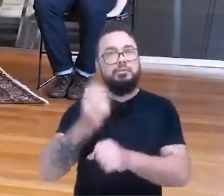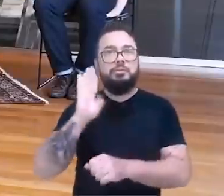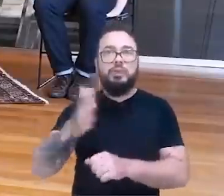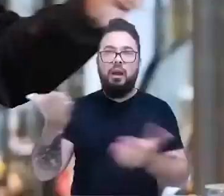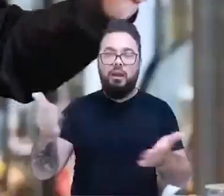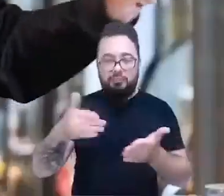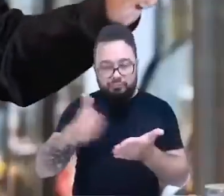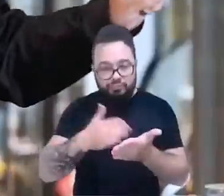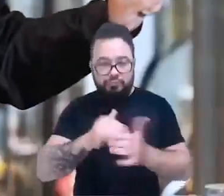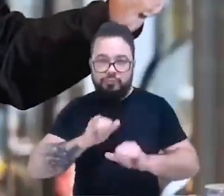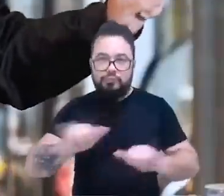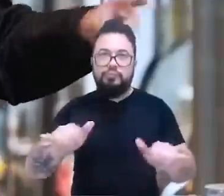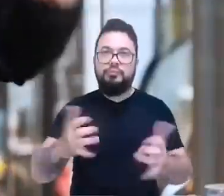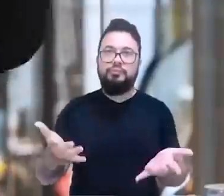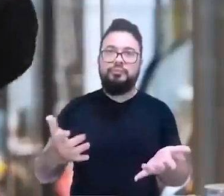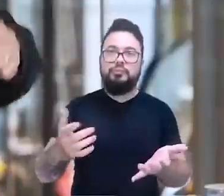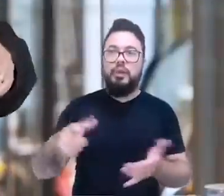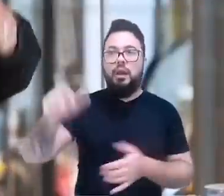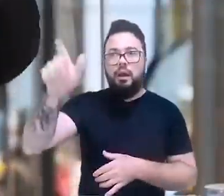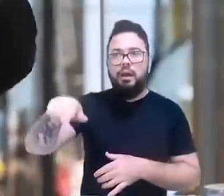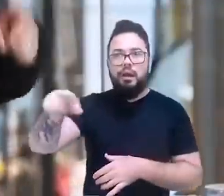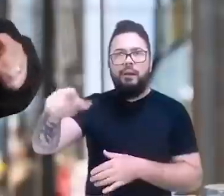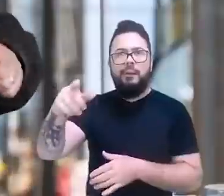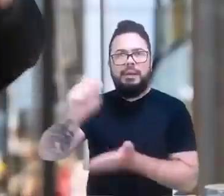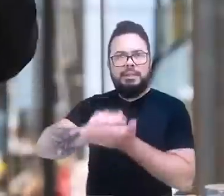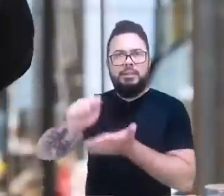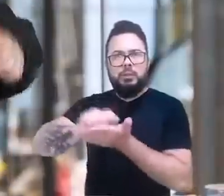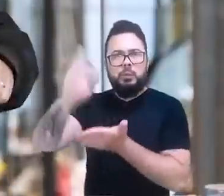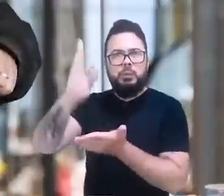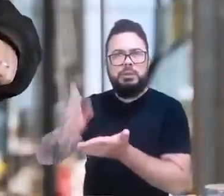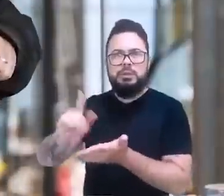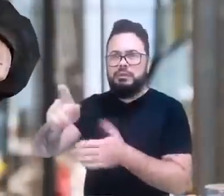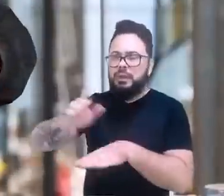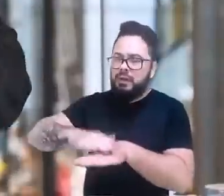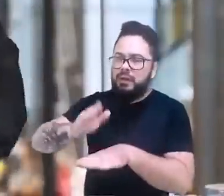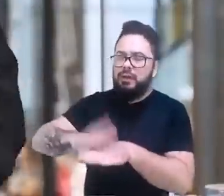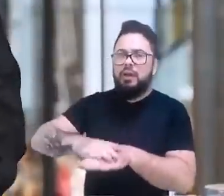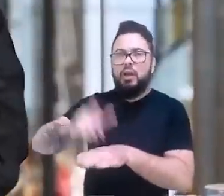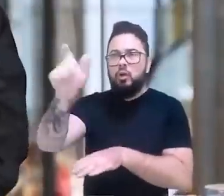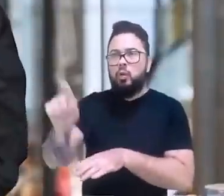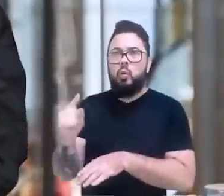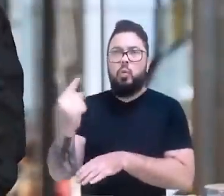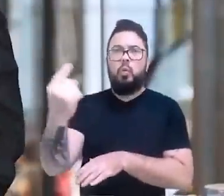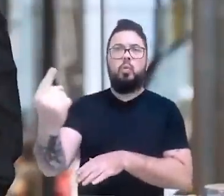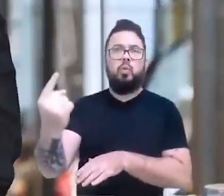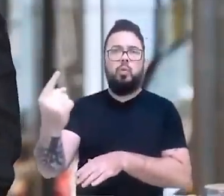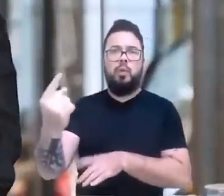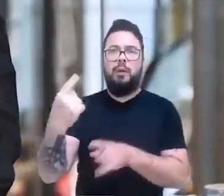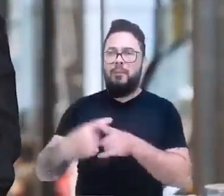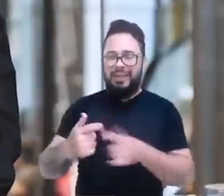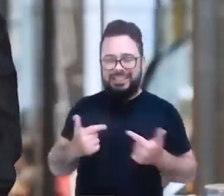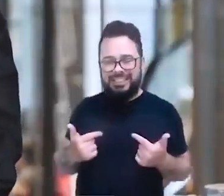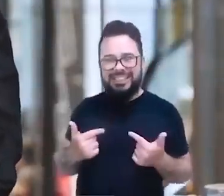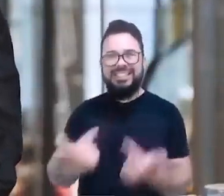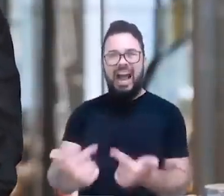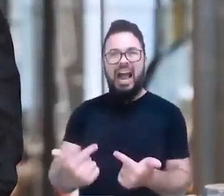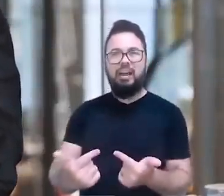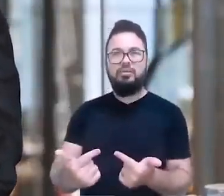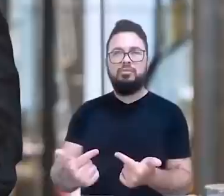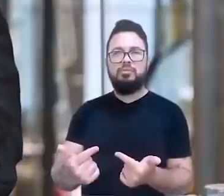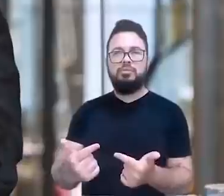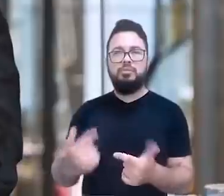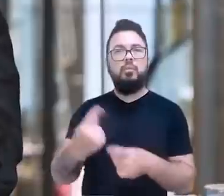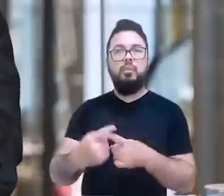ou tá dormindo esses cara faz um personagem só porque eles são chatos Solitário de fechado Solitário só pode contar de uma pessoa